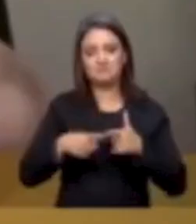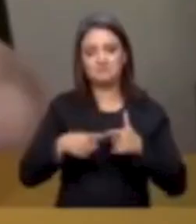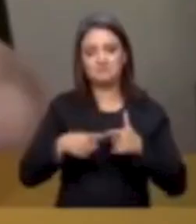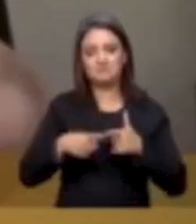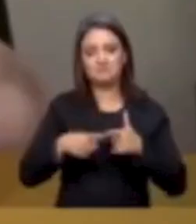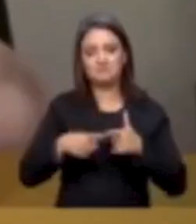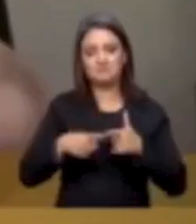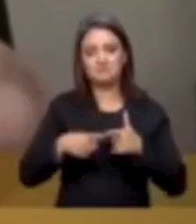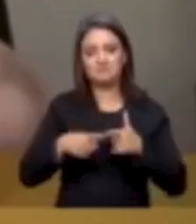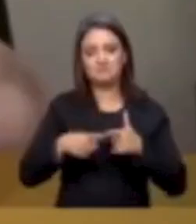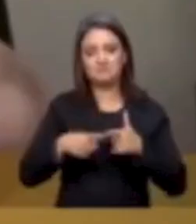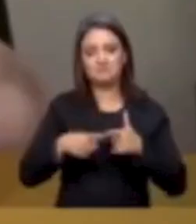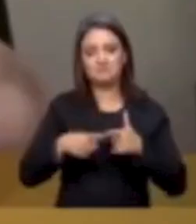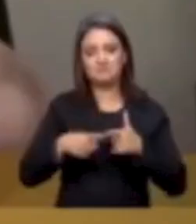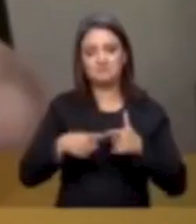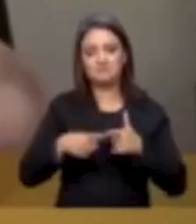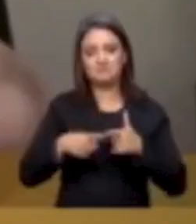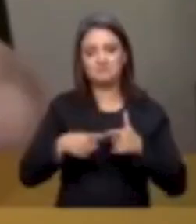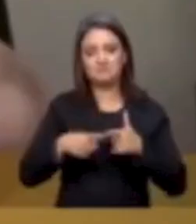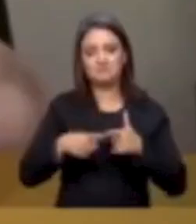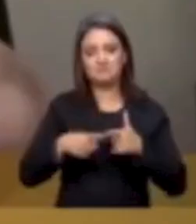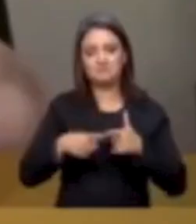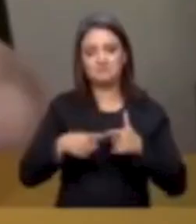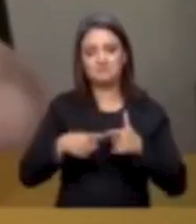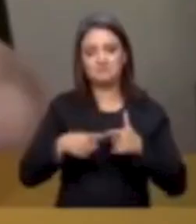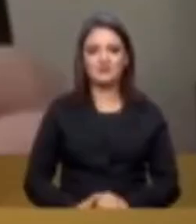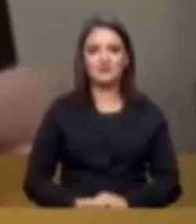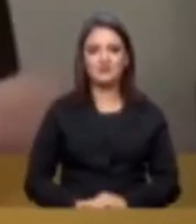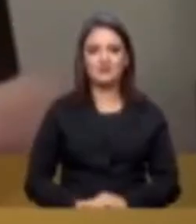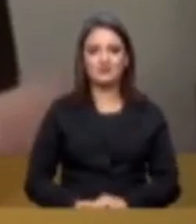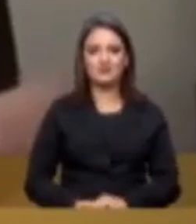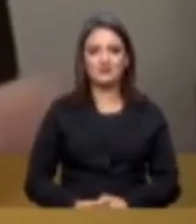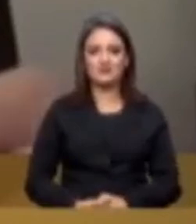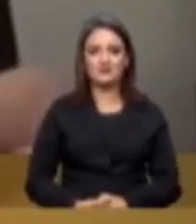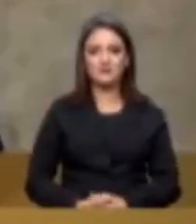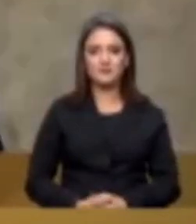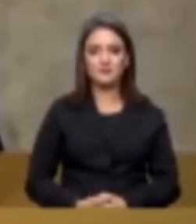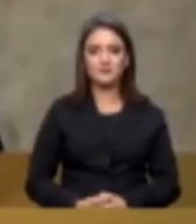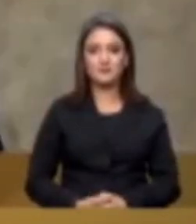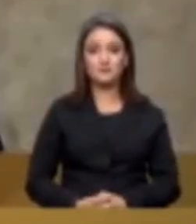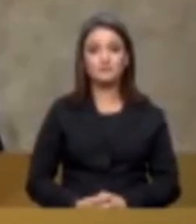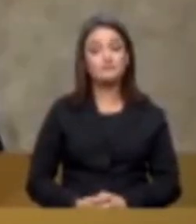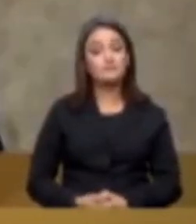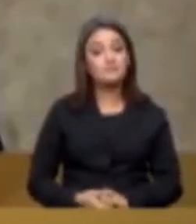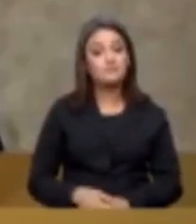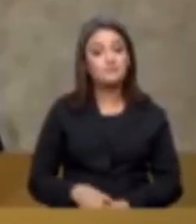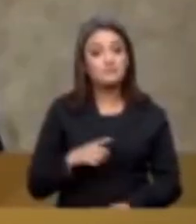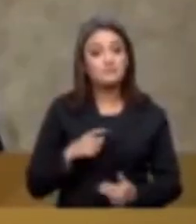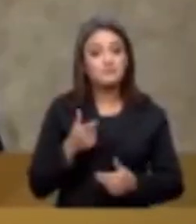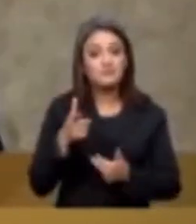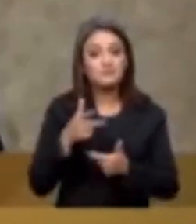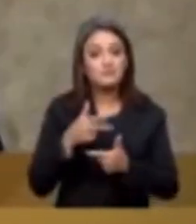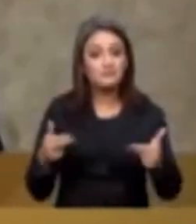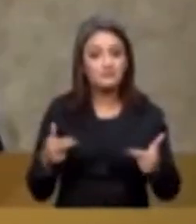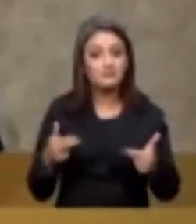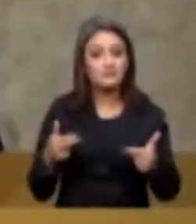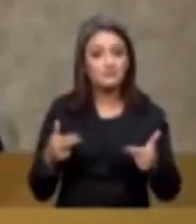Somebody once told me the world is gonna roll me. Um Alexa tá ligado aí.